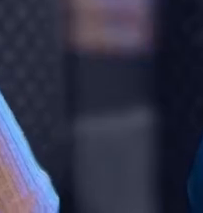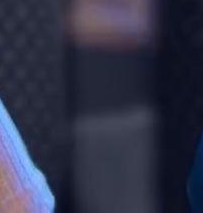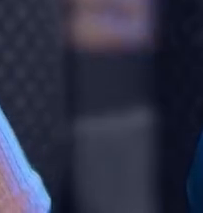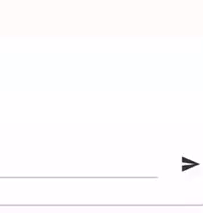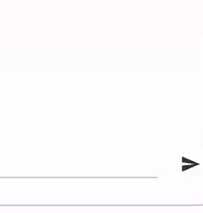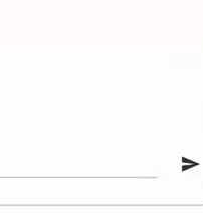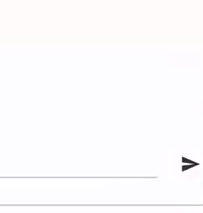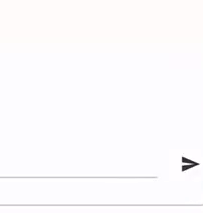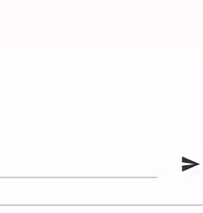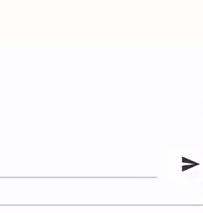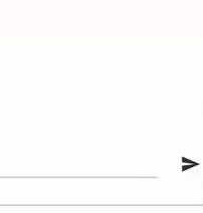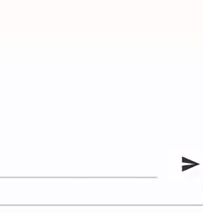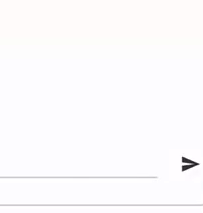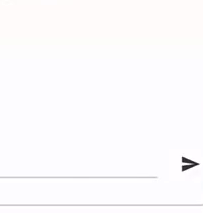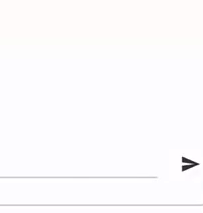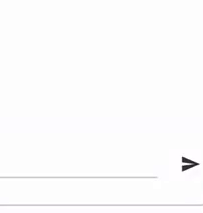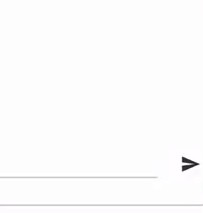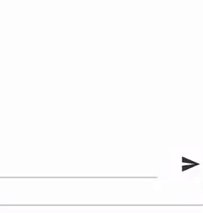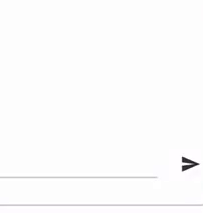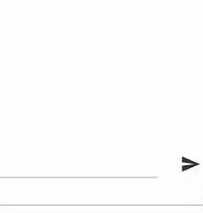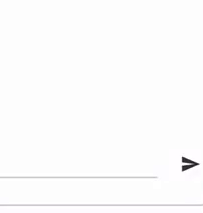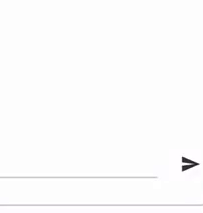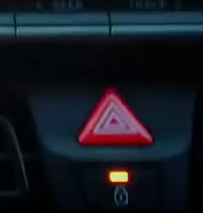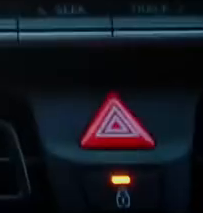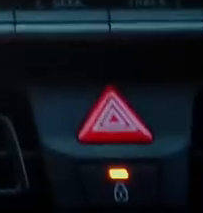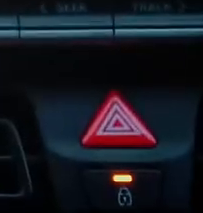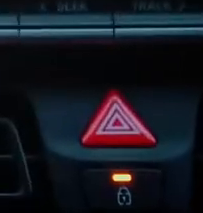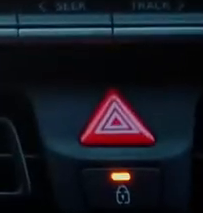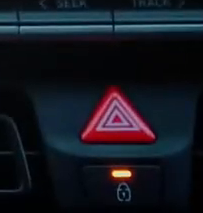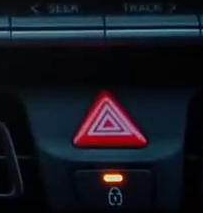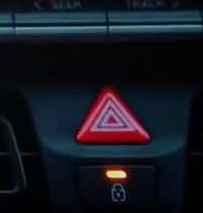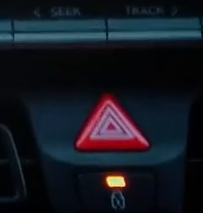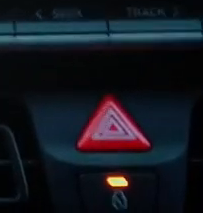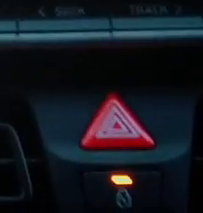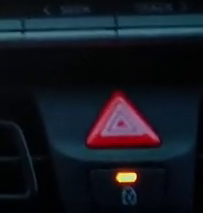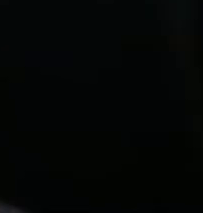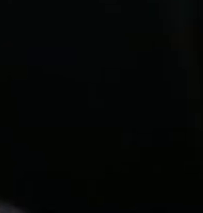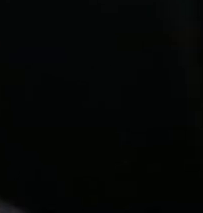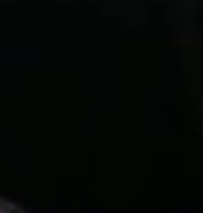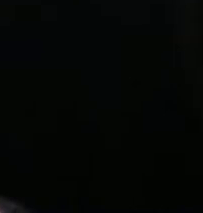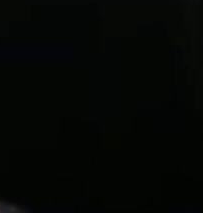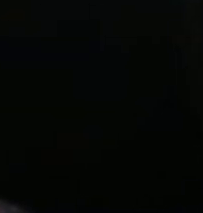expandindo as diferentes formas de contar e ouvir